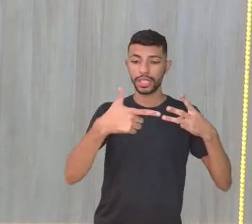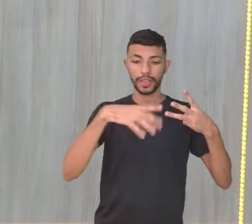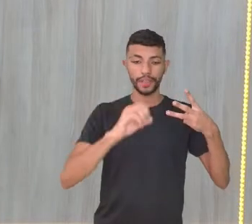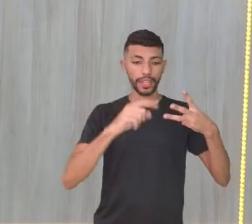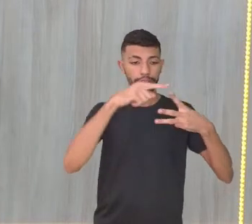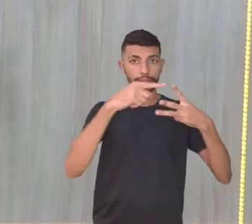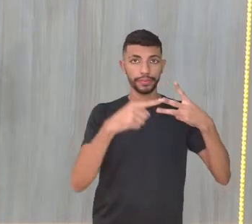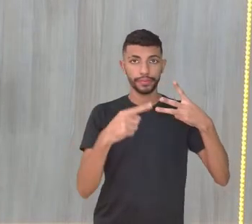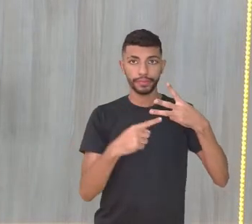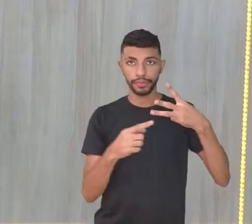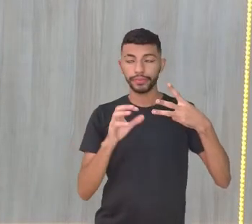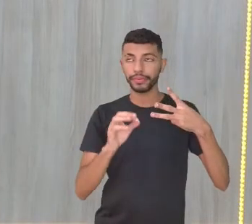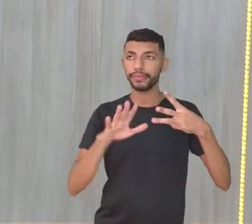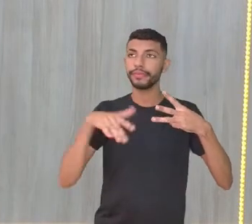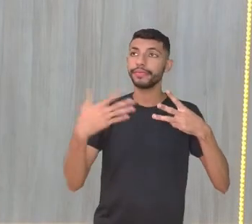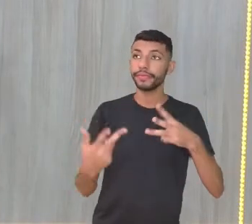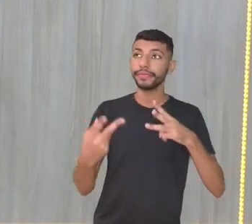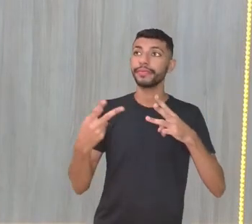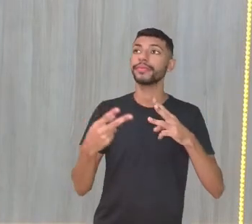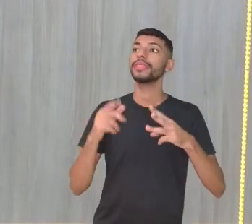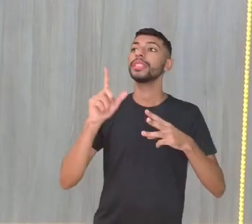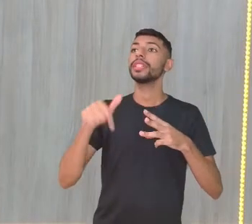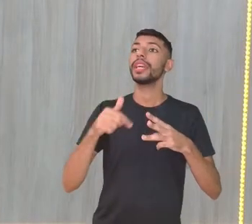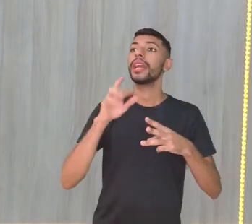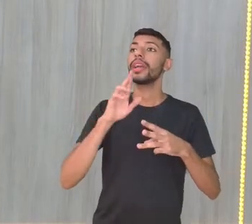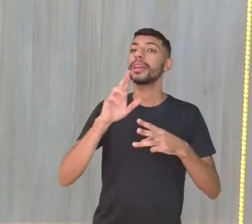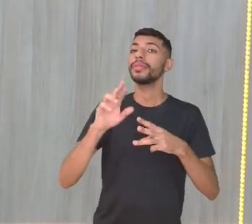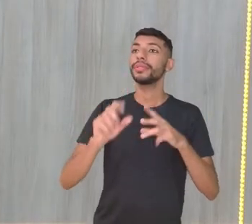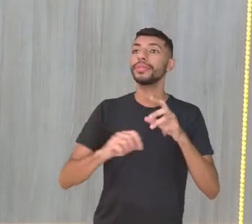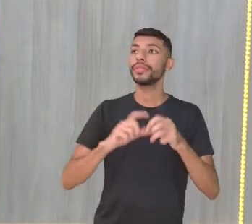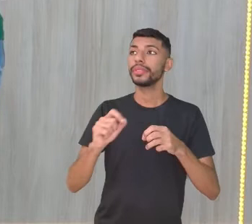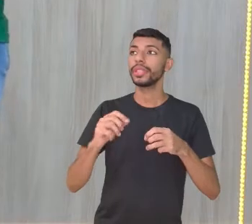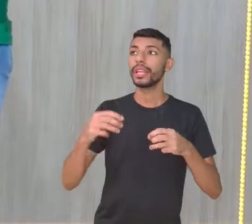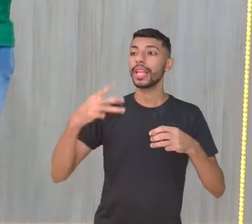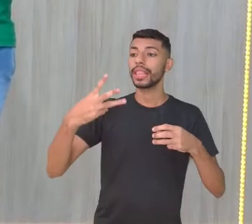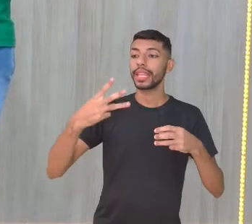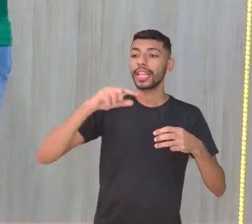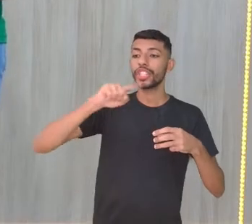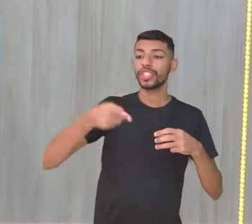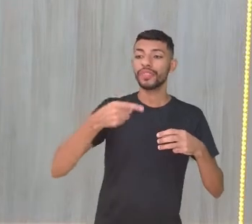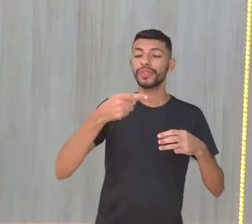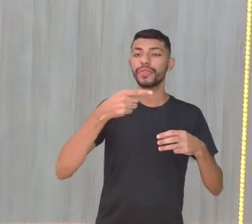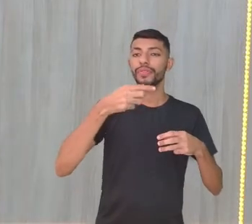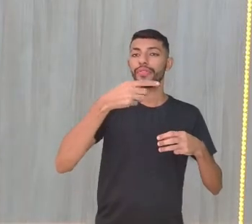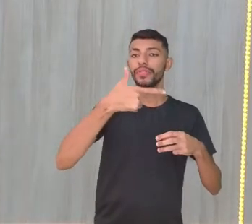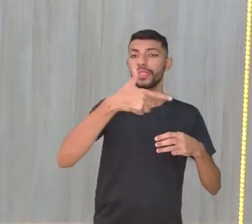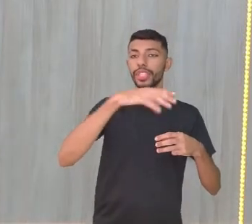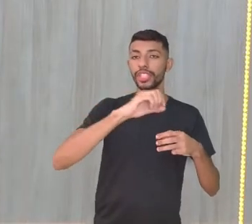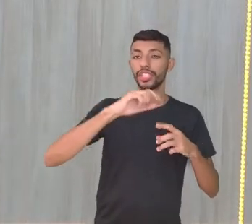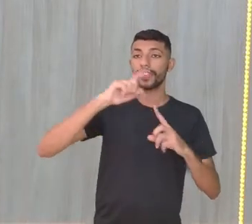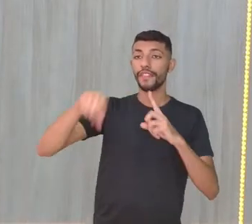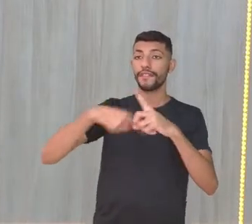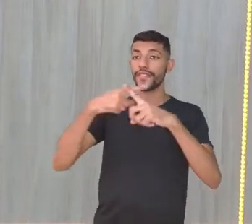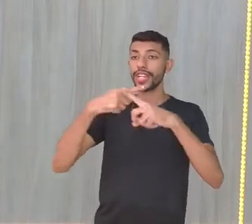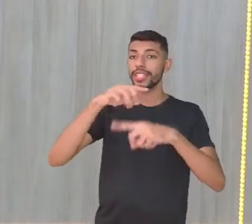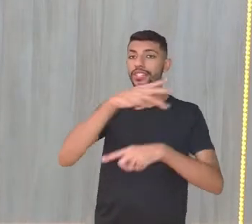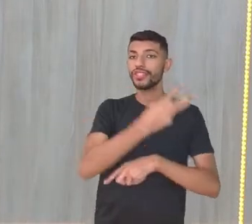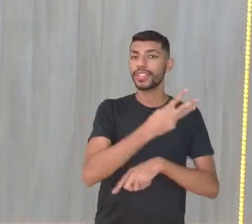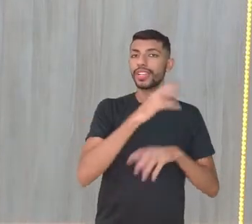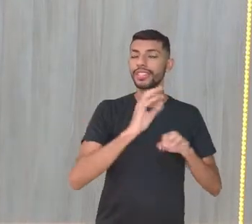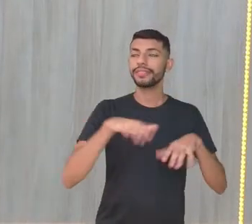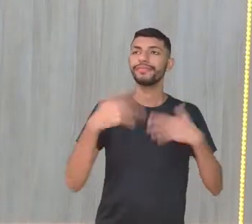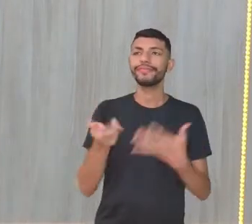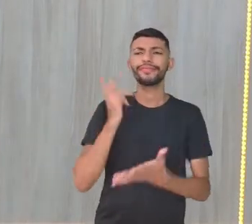certo? Então, ou seja, isso aí seria 3 vezes R$ 3,20, certo? E assim por